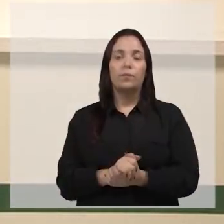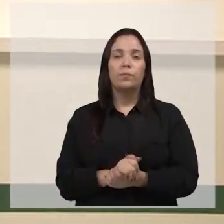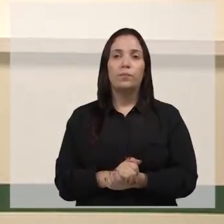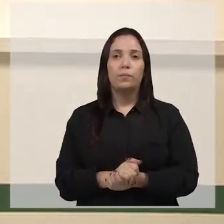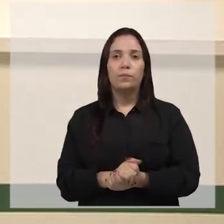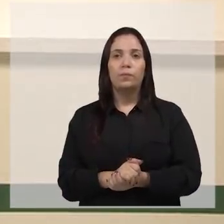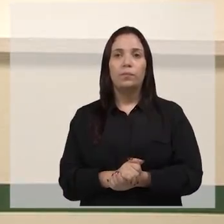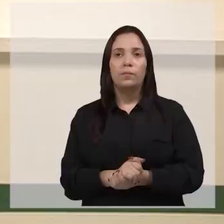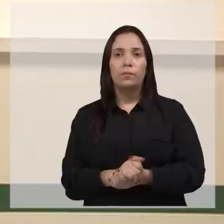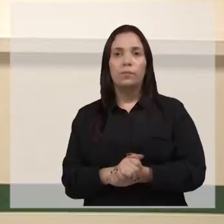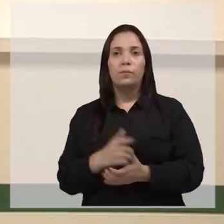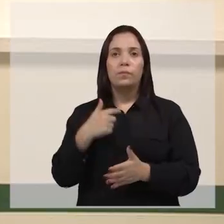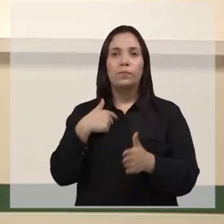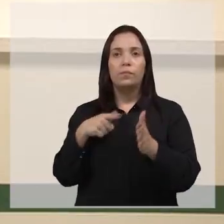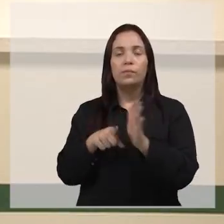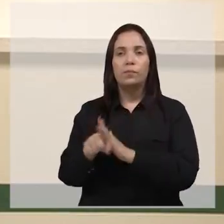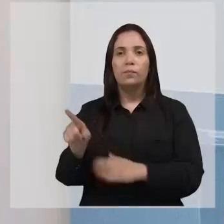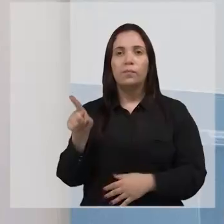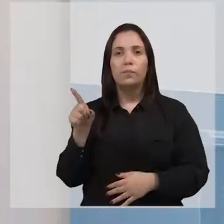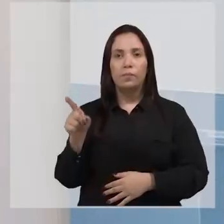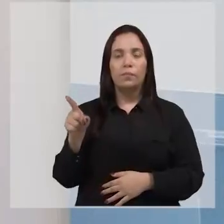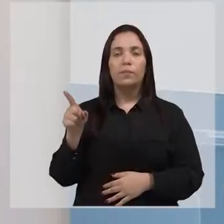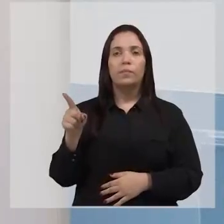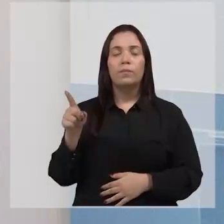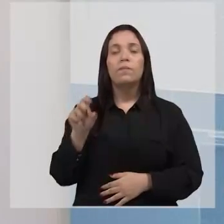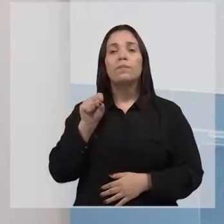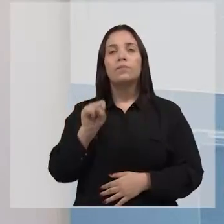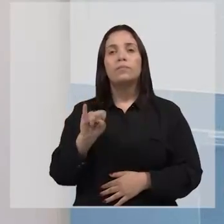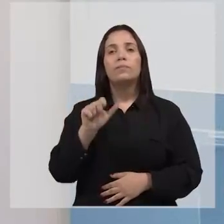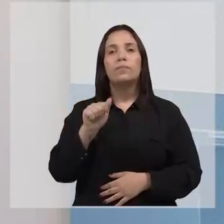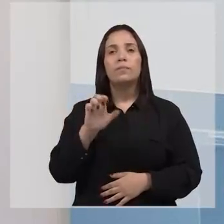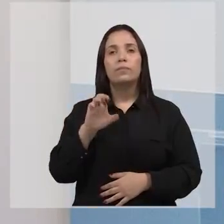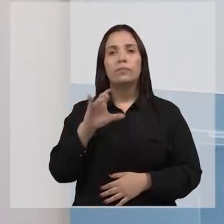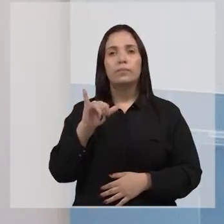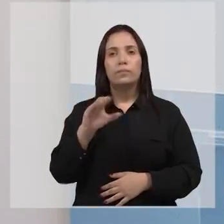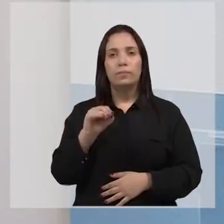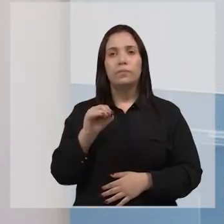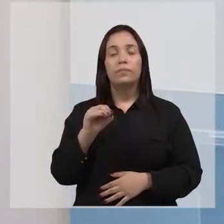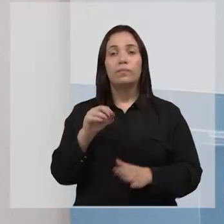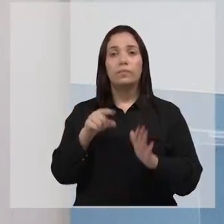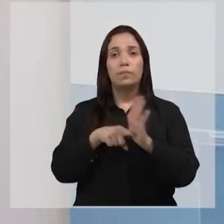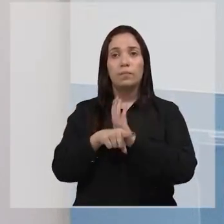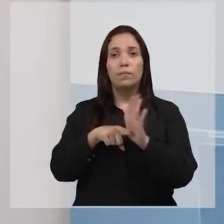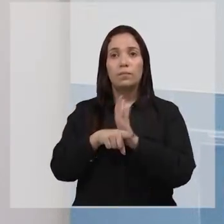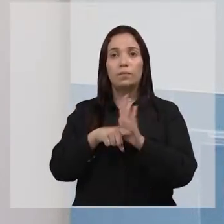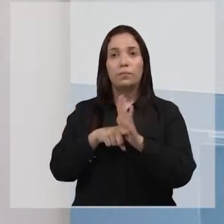perguntei ao Luiz, porque se o Aécio tivesse sido cassado,